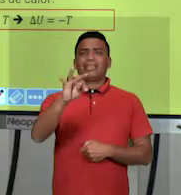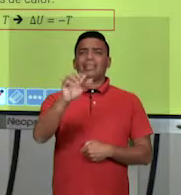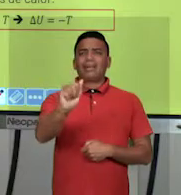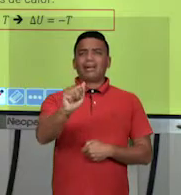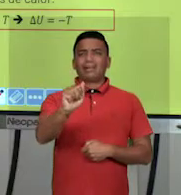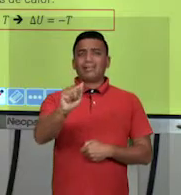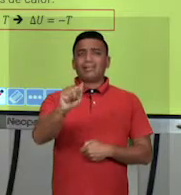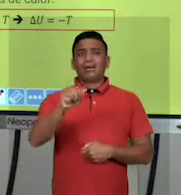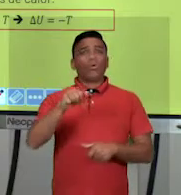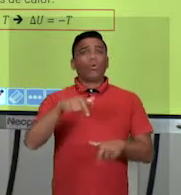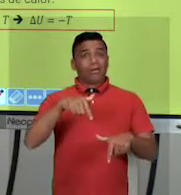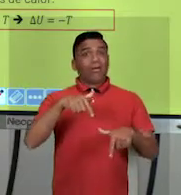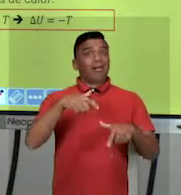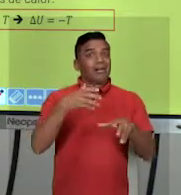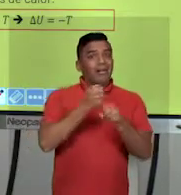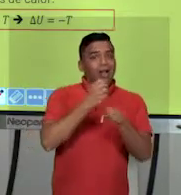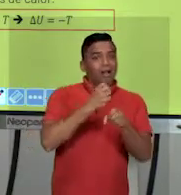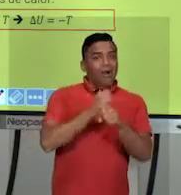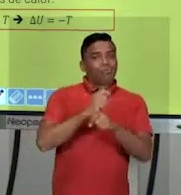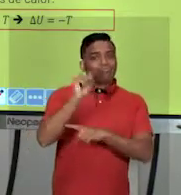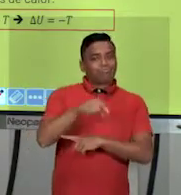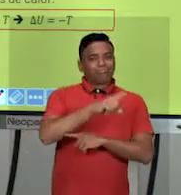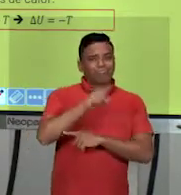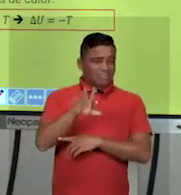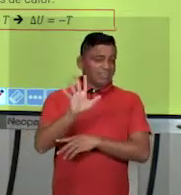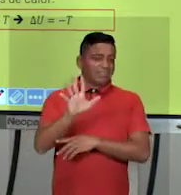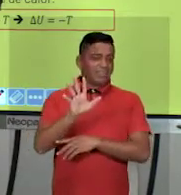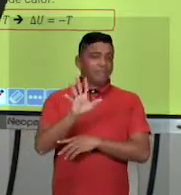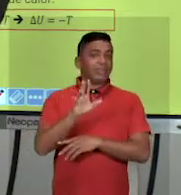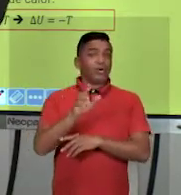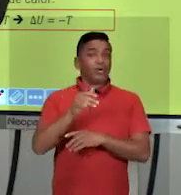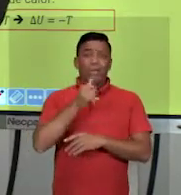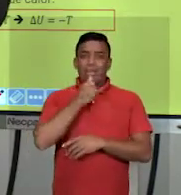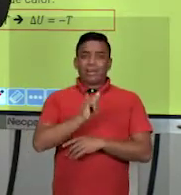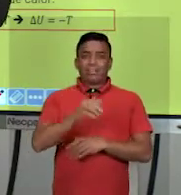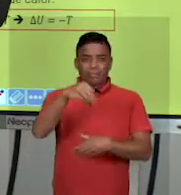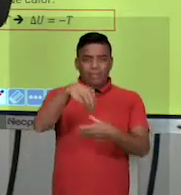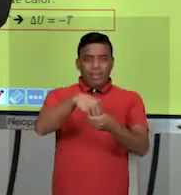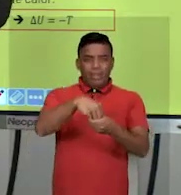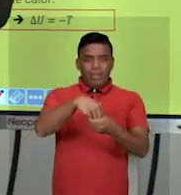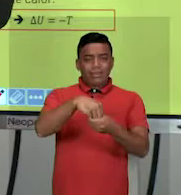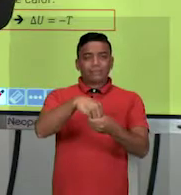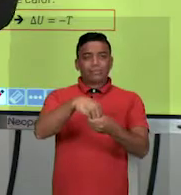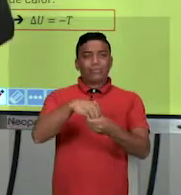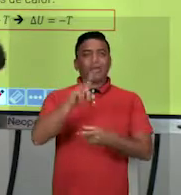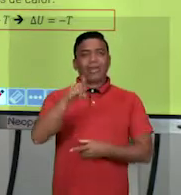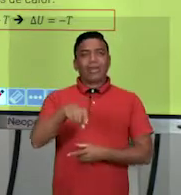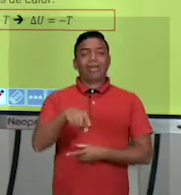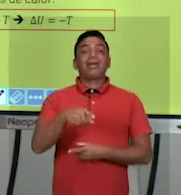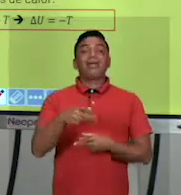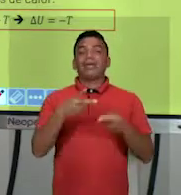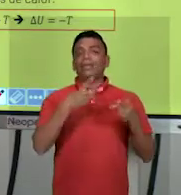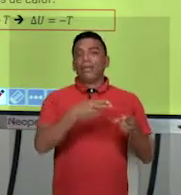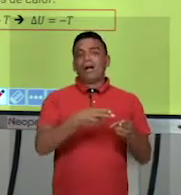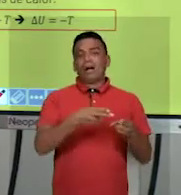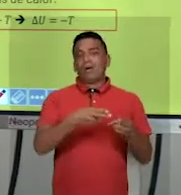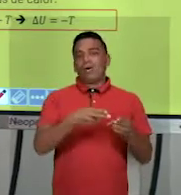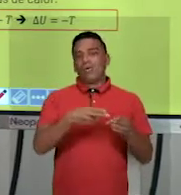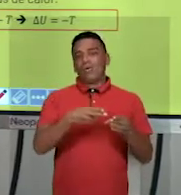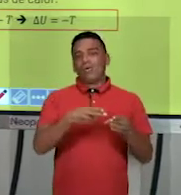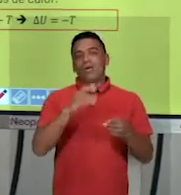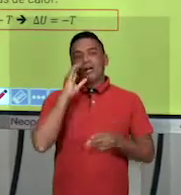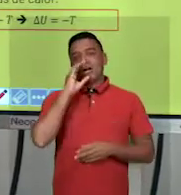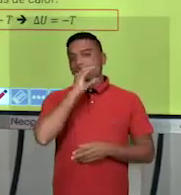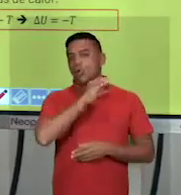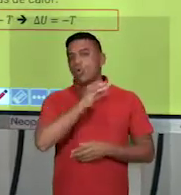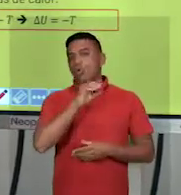do trabalho da equação será cancelada e a energia interna será exatamente igual ao